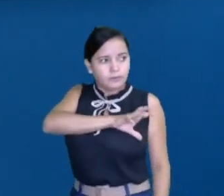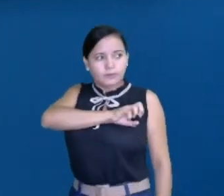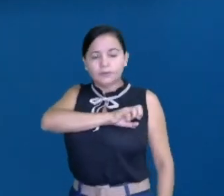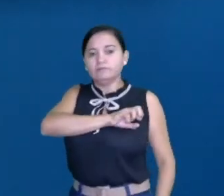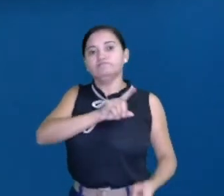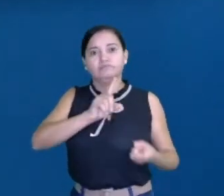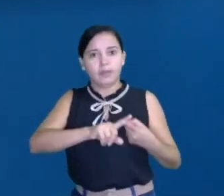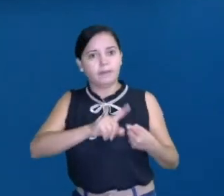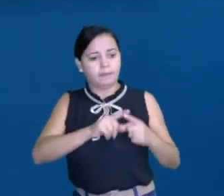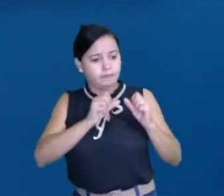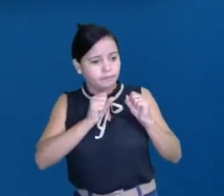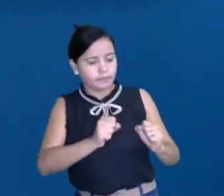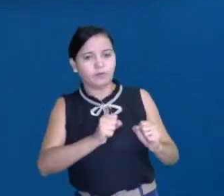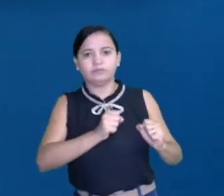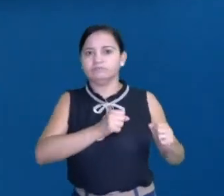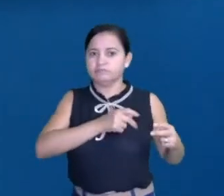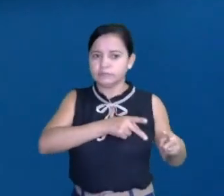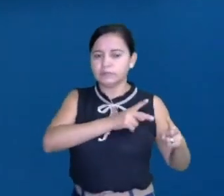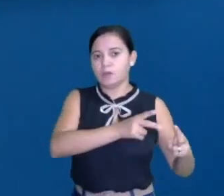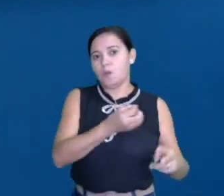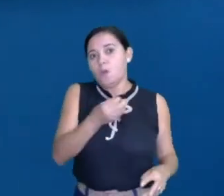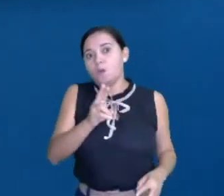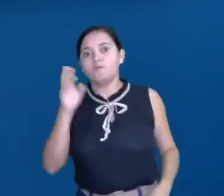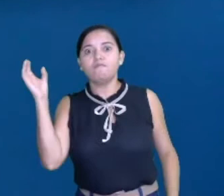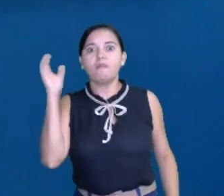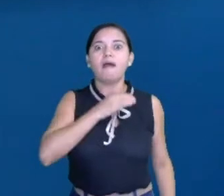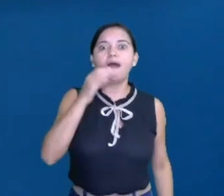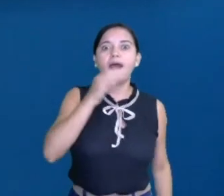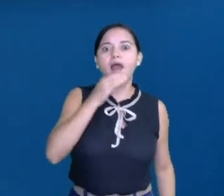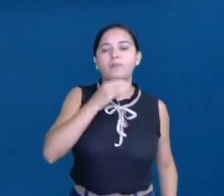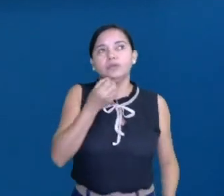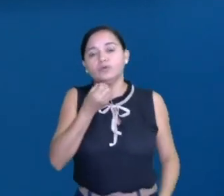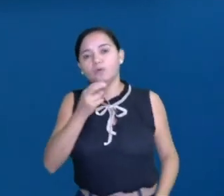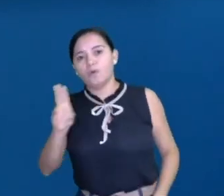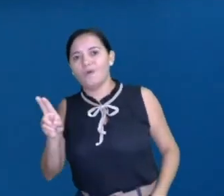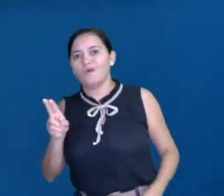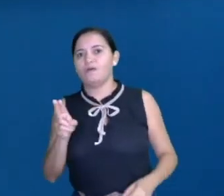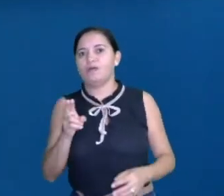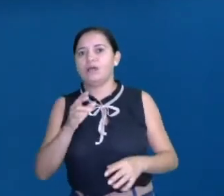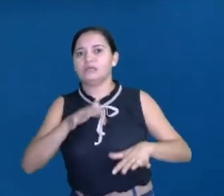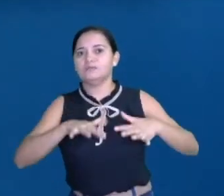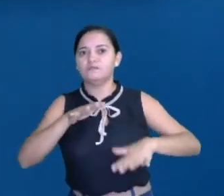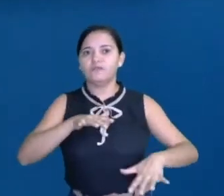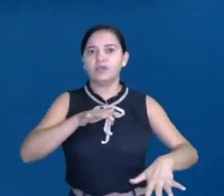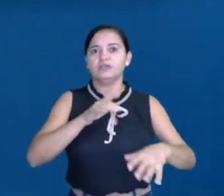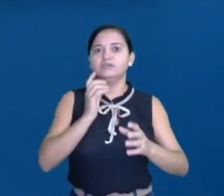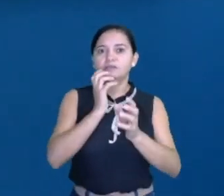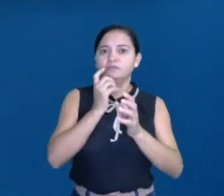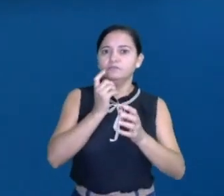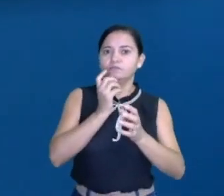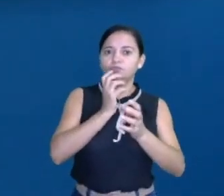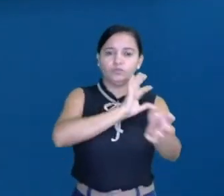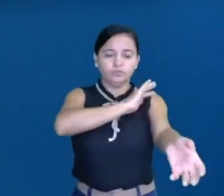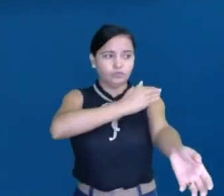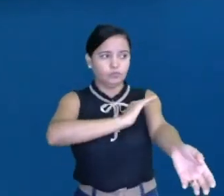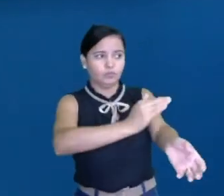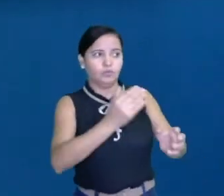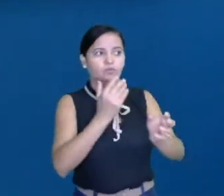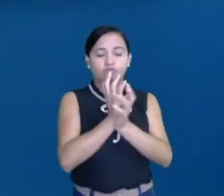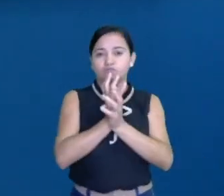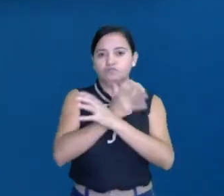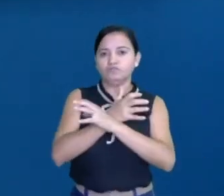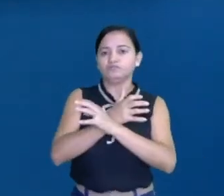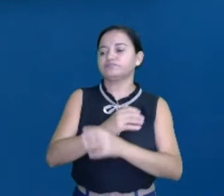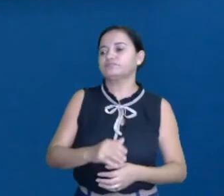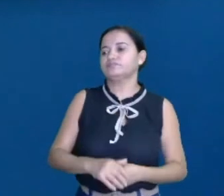involuntárias também, ou podem ser rápidas e voluntárias, como acontece com os músculos esqueléticos. Ou